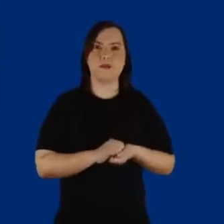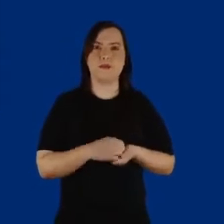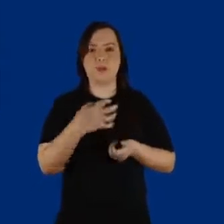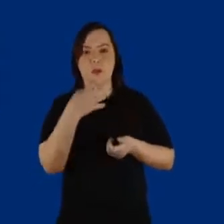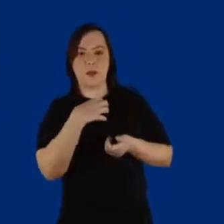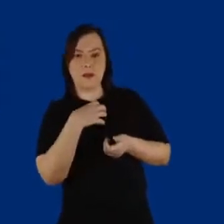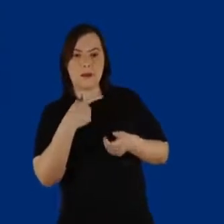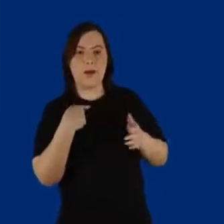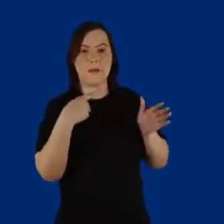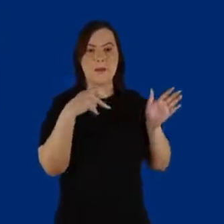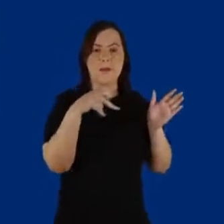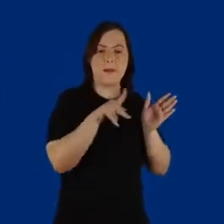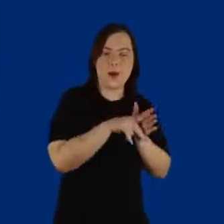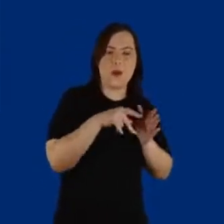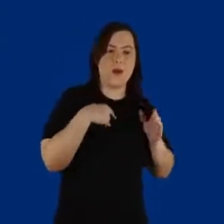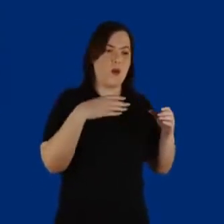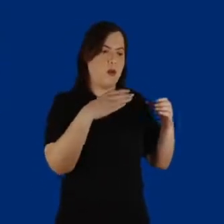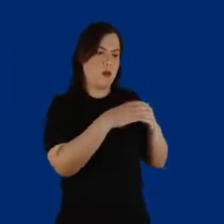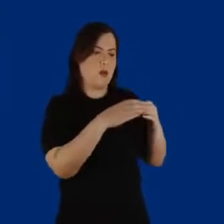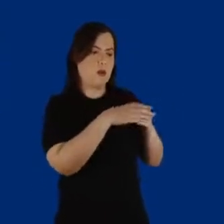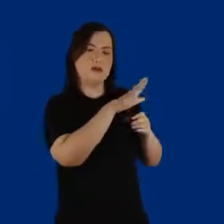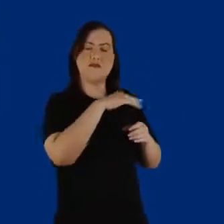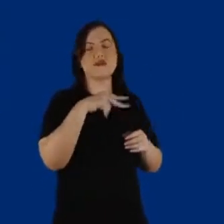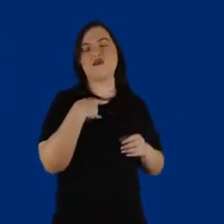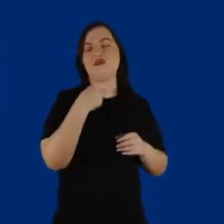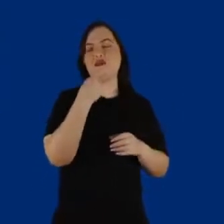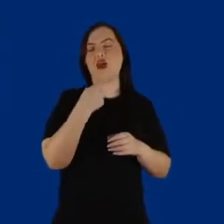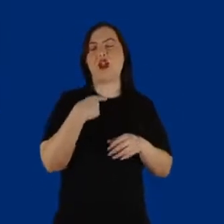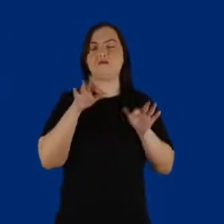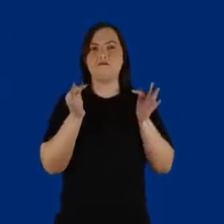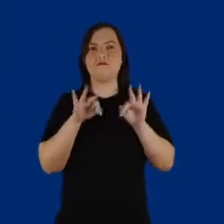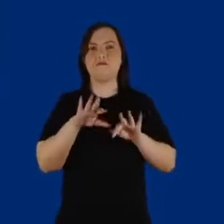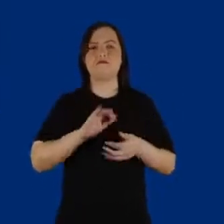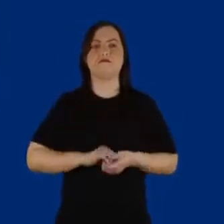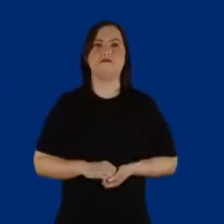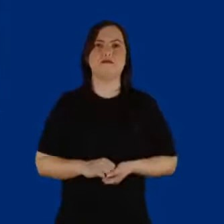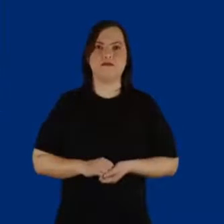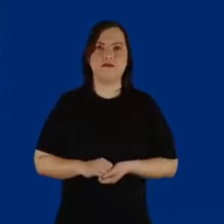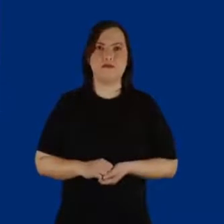comportamento pró-grupo. É isso que eu queria dizer. Bom,